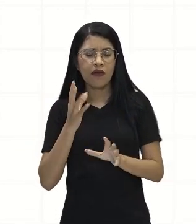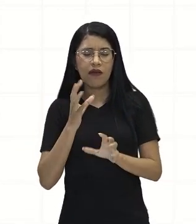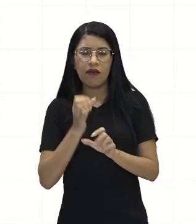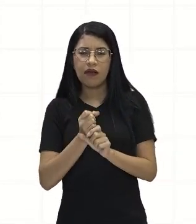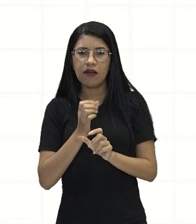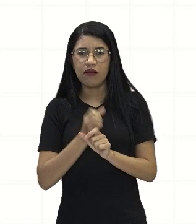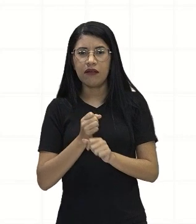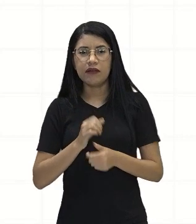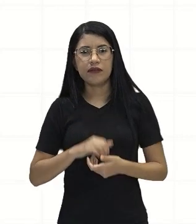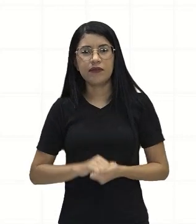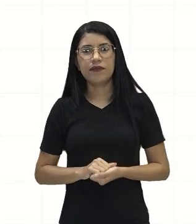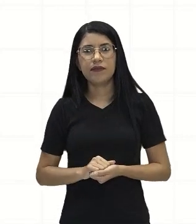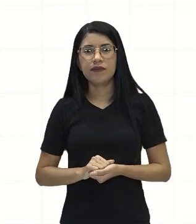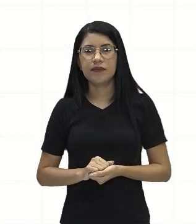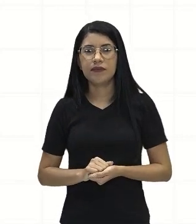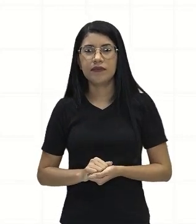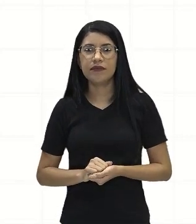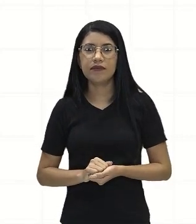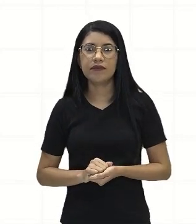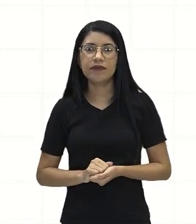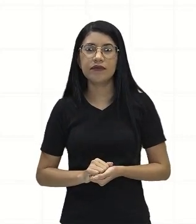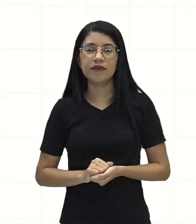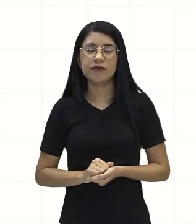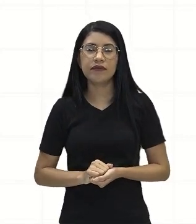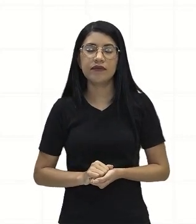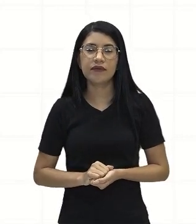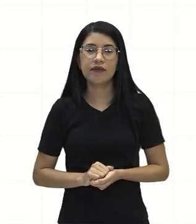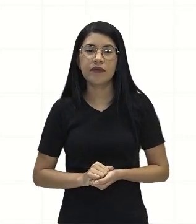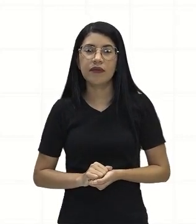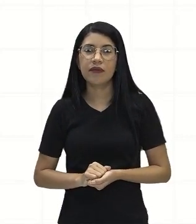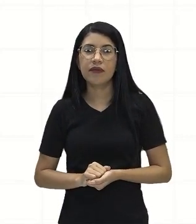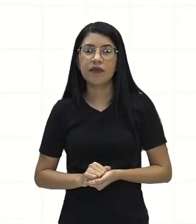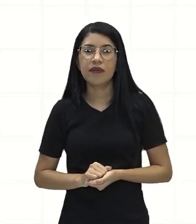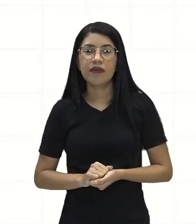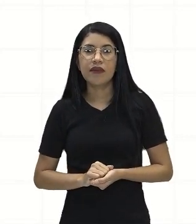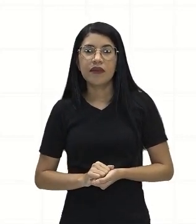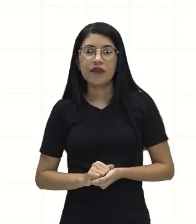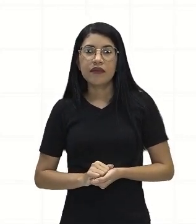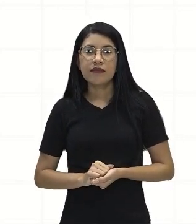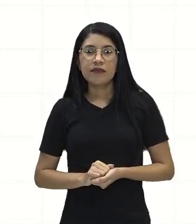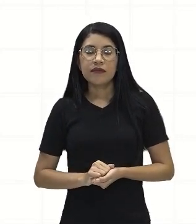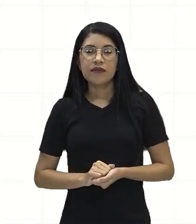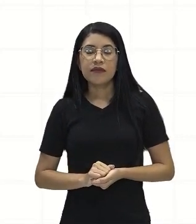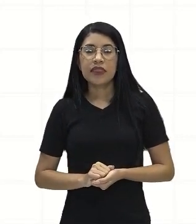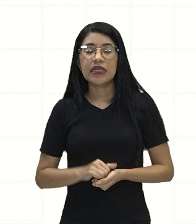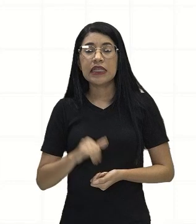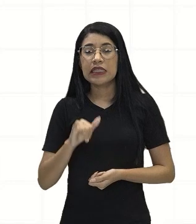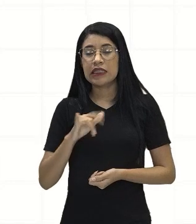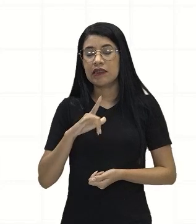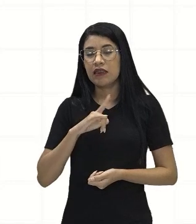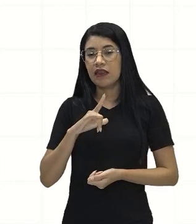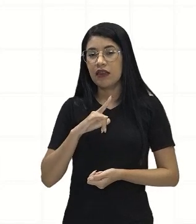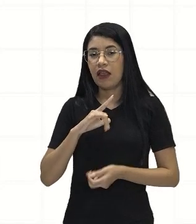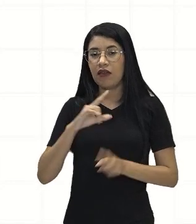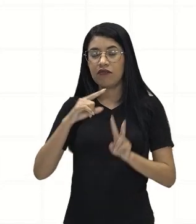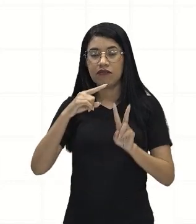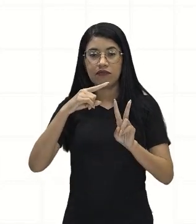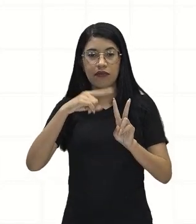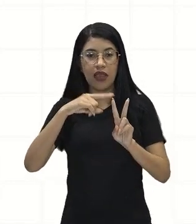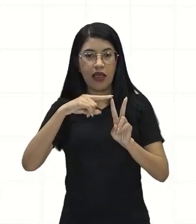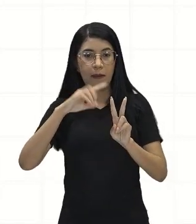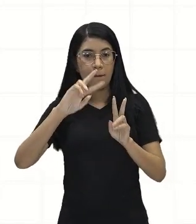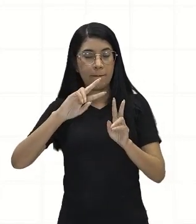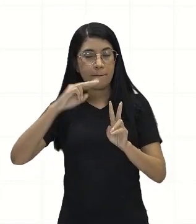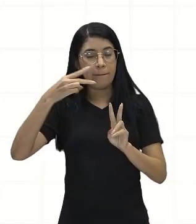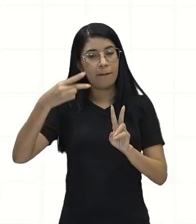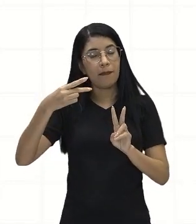isso? Ora, quando você tiver uma raiz quadrada de potência, basta que